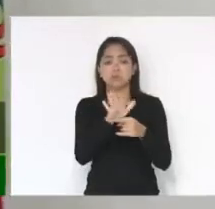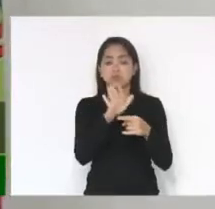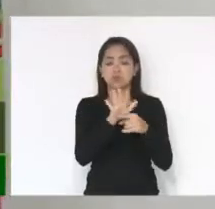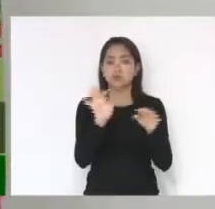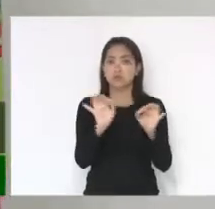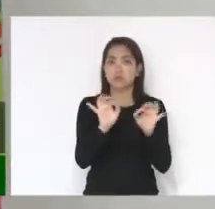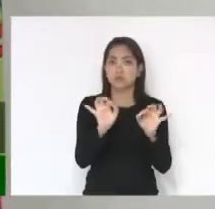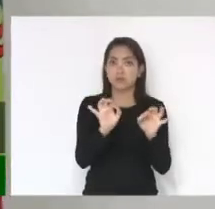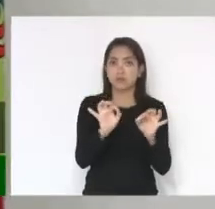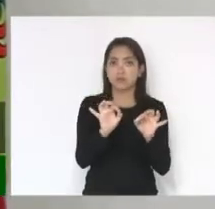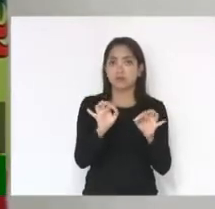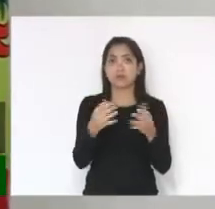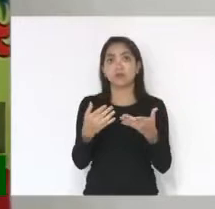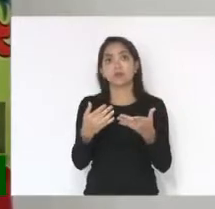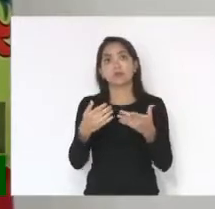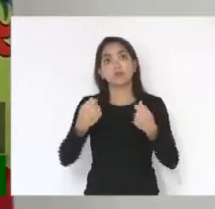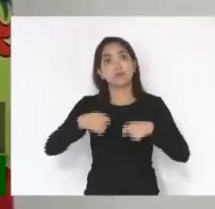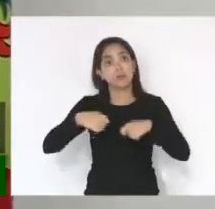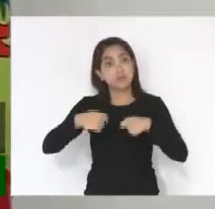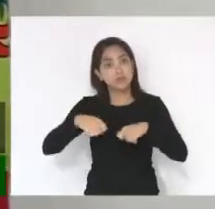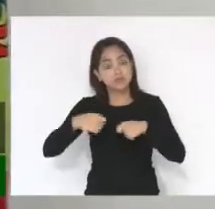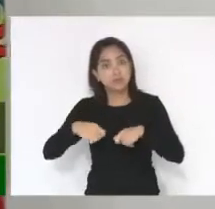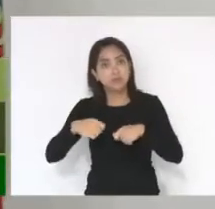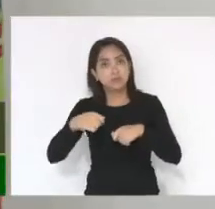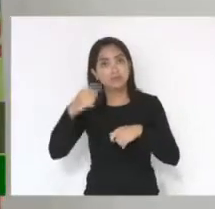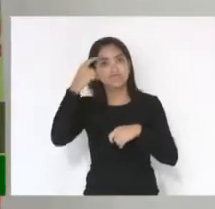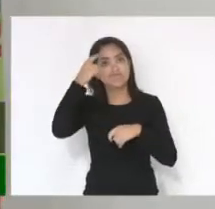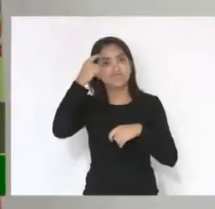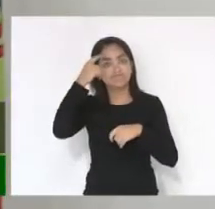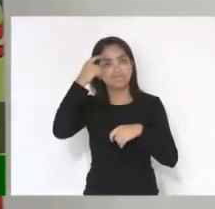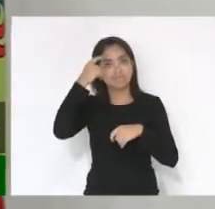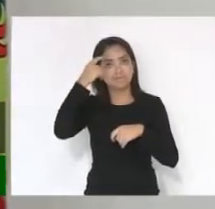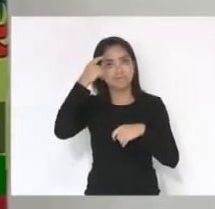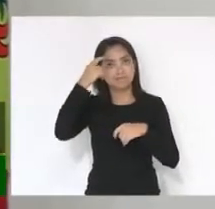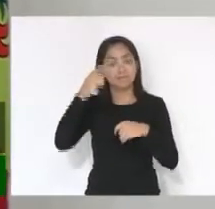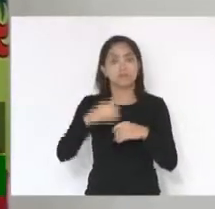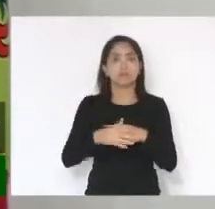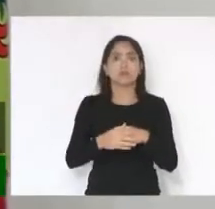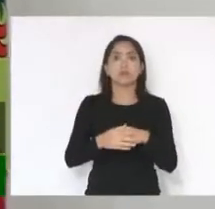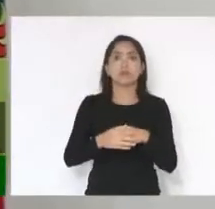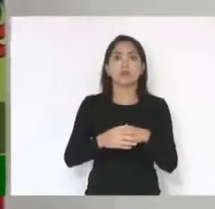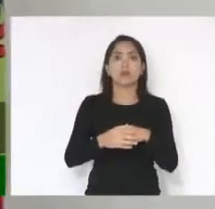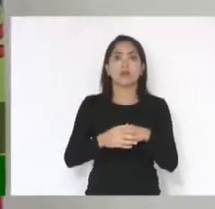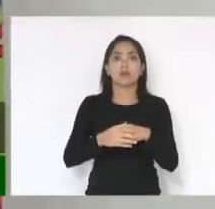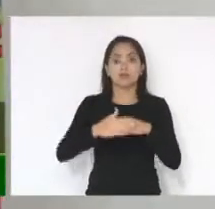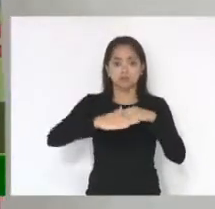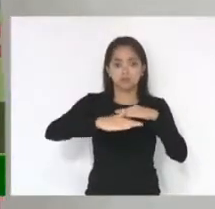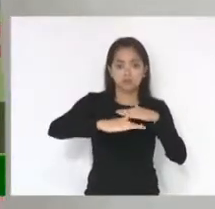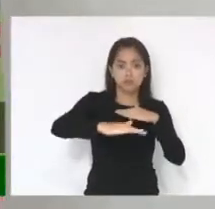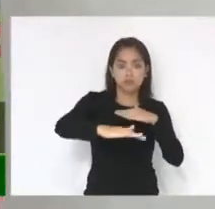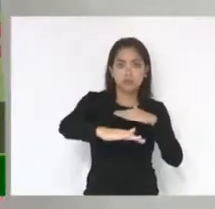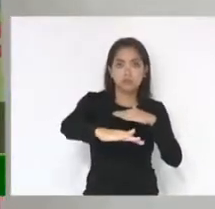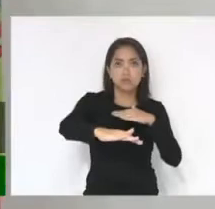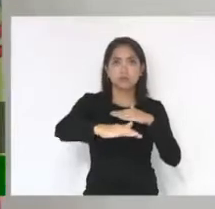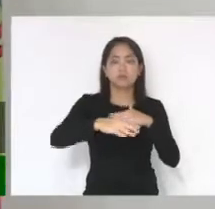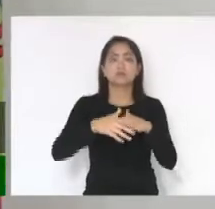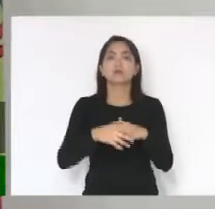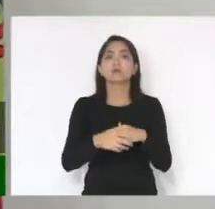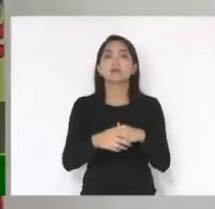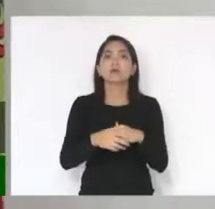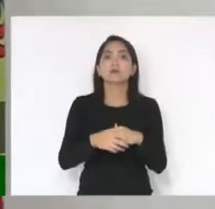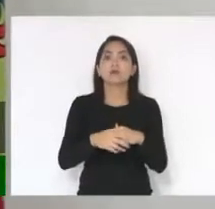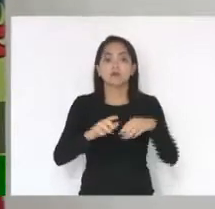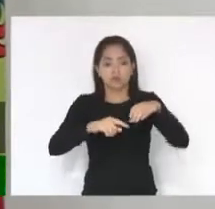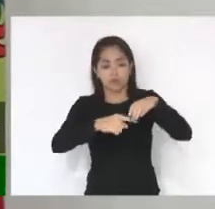não trabalhar de forma ecológica e de forma consciente. As usinas de asfalto, nós podemos estar adicionando o